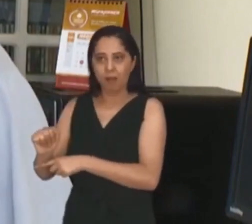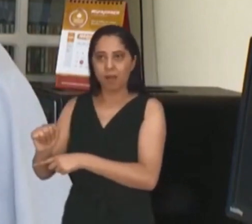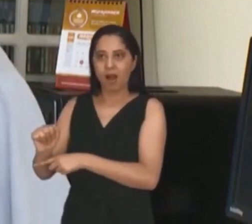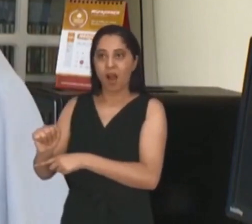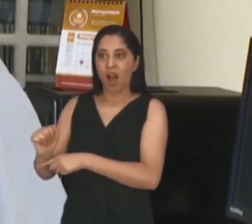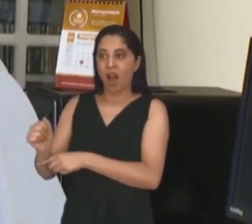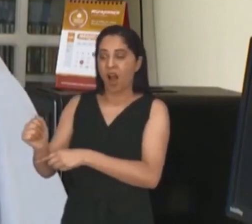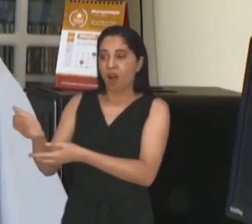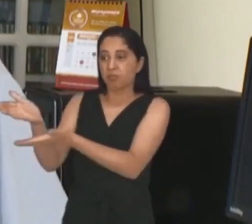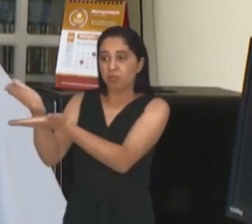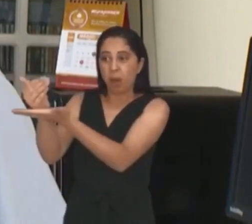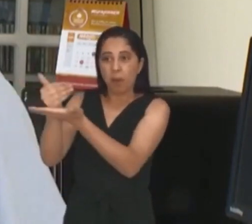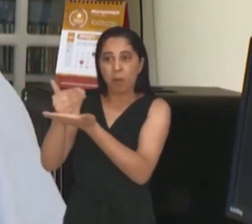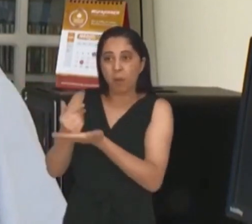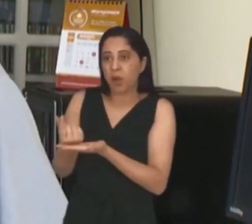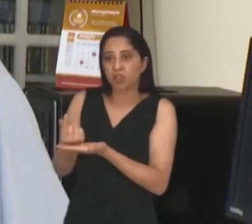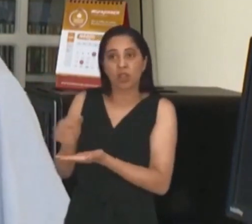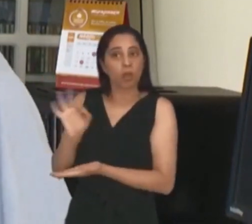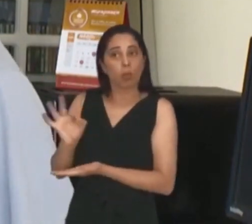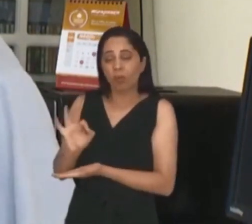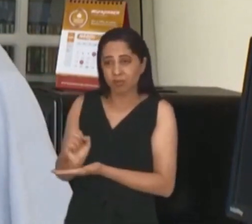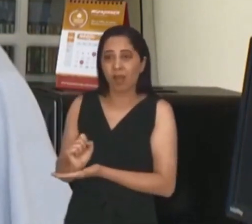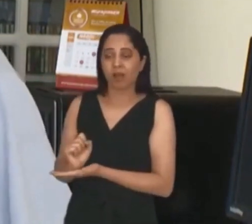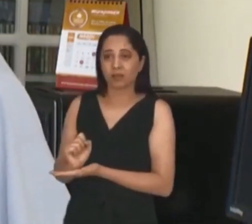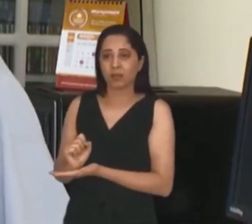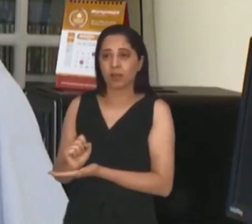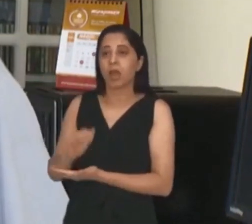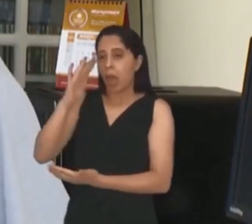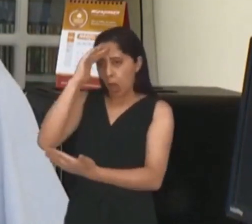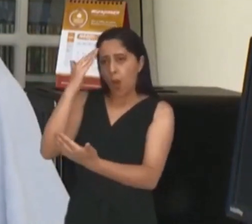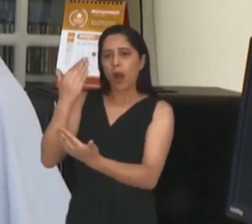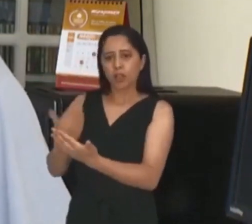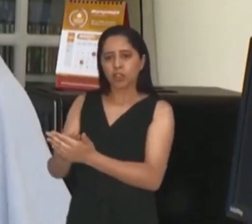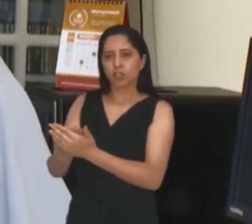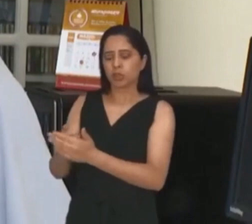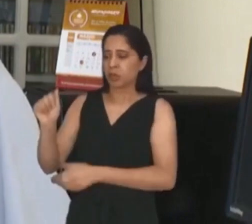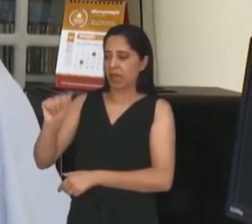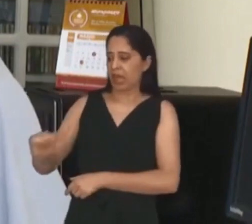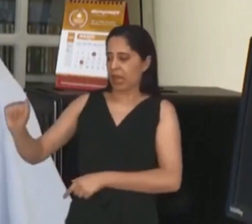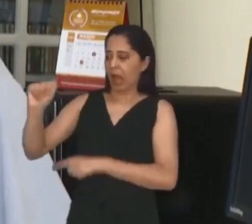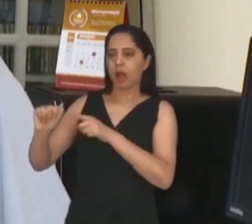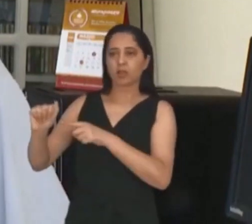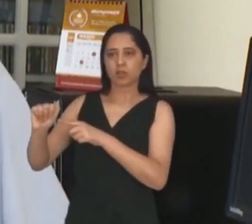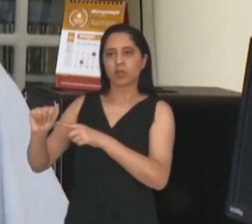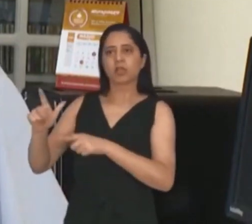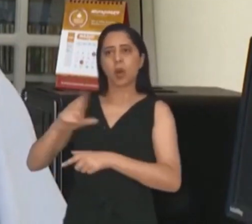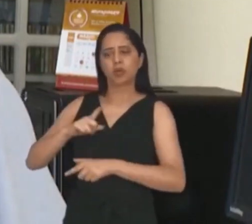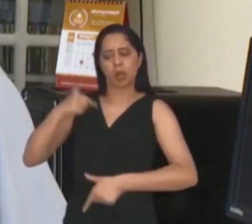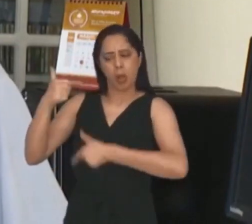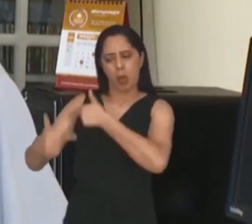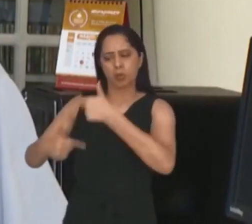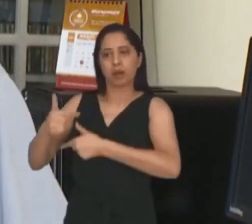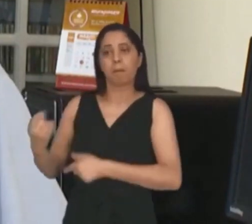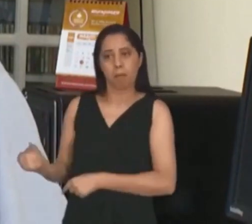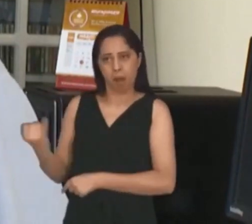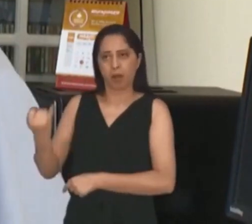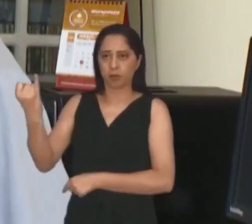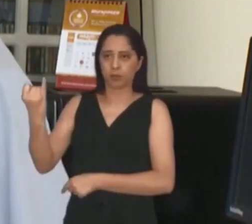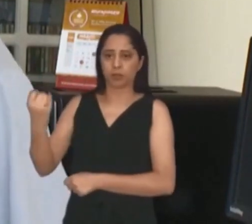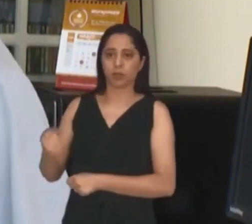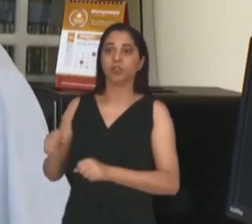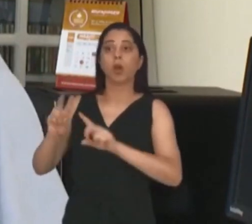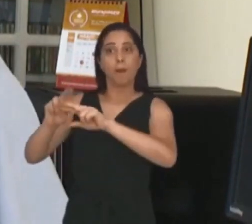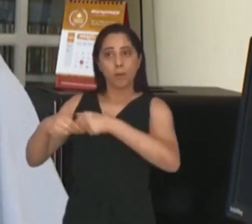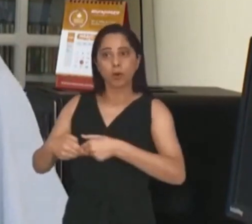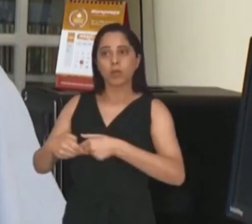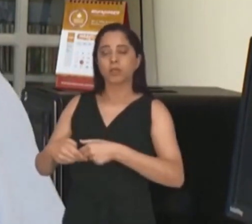desse recurso, eu preciso dessa visibilidade. E eu acredito que a AMA faça um trabalho relevante na cidade de São José dos Campos,